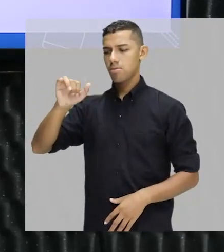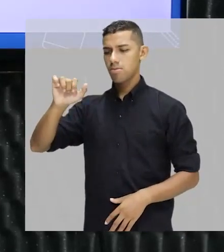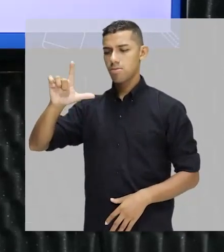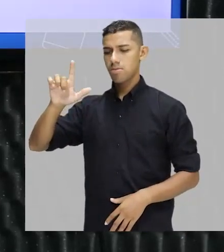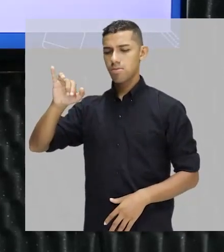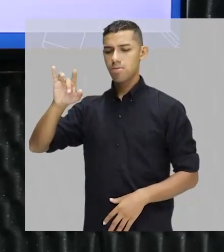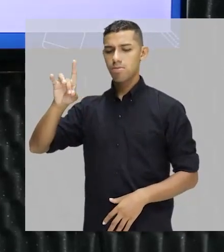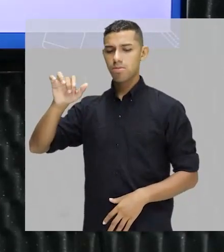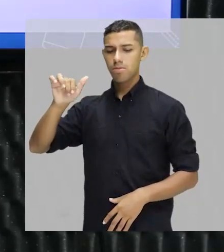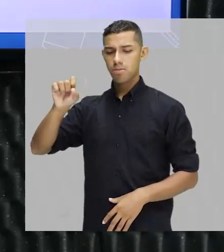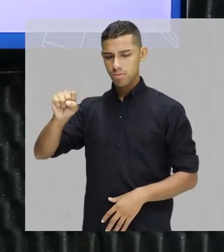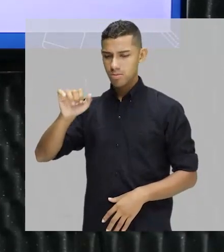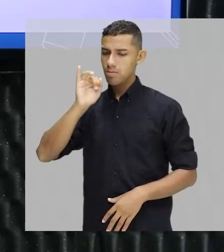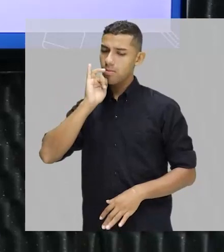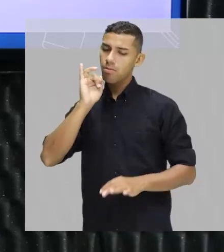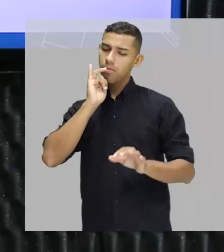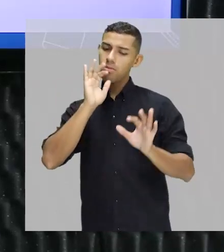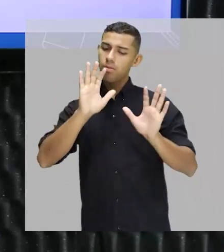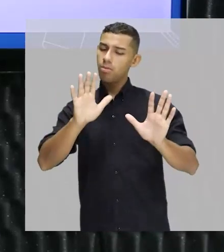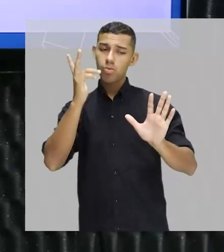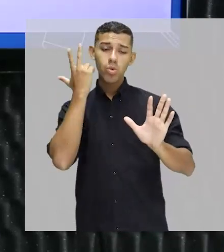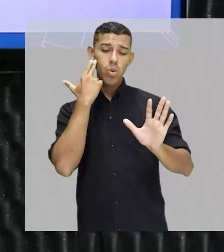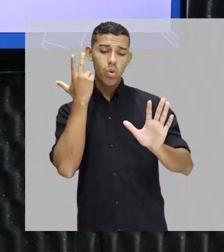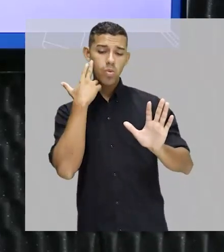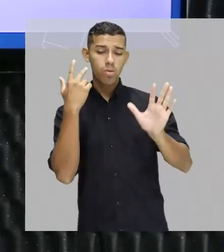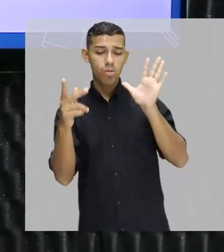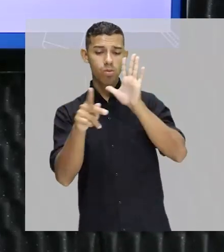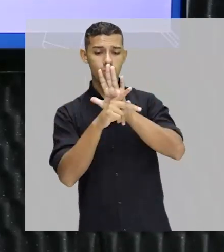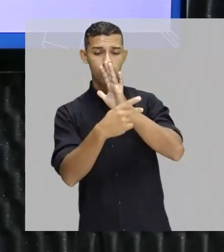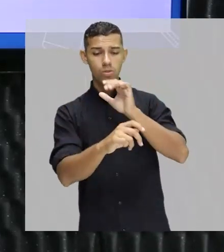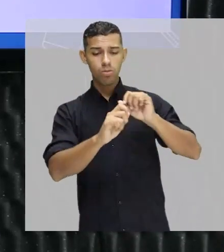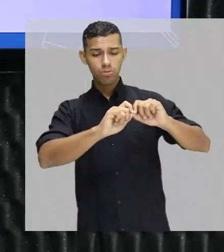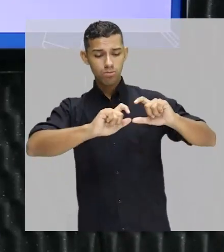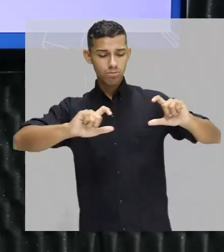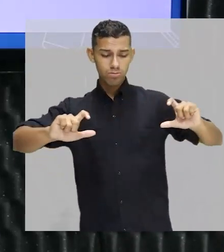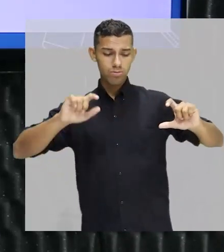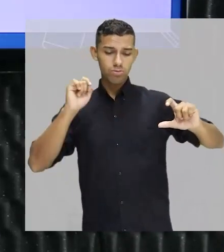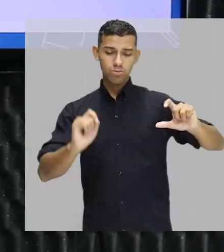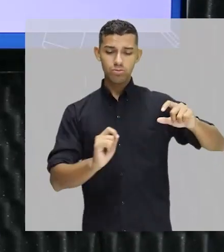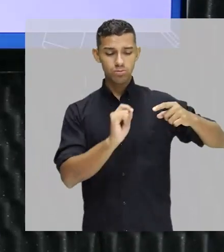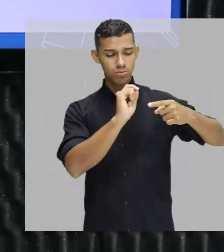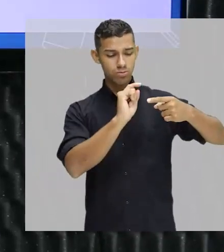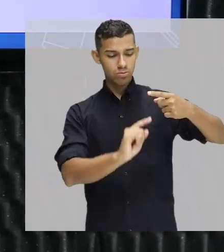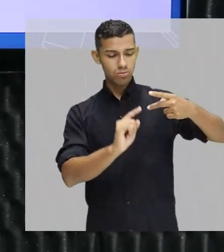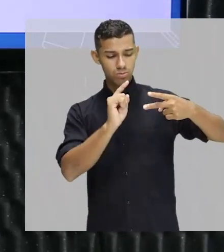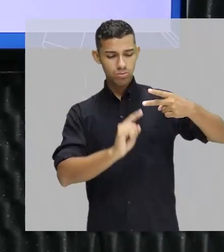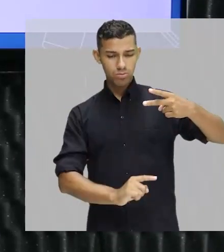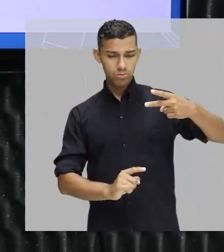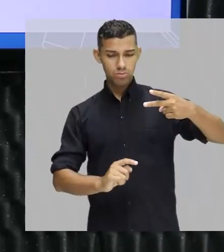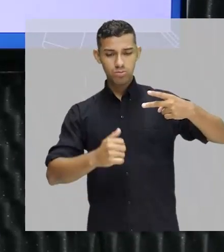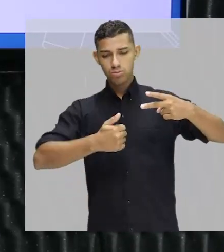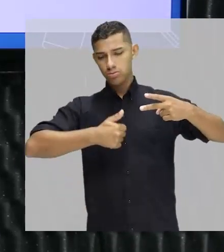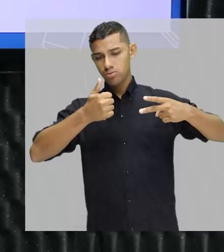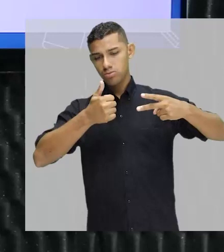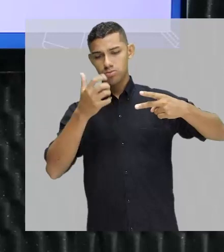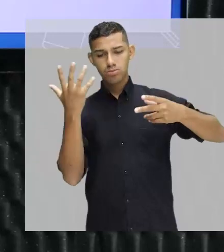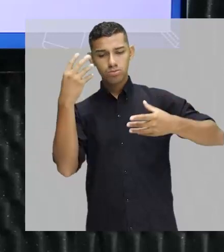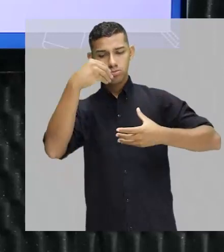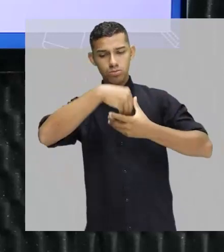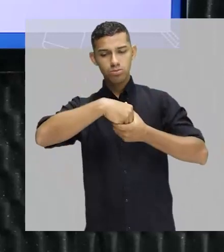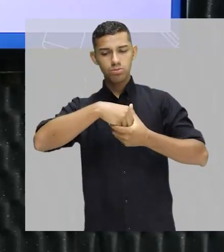grandes jornais reservarem um espaço para os editoriais em 2 ou mais colunas, sempre nas primeiras páginas